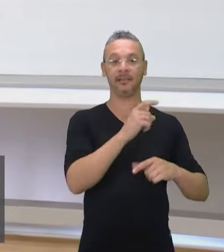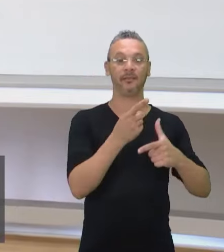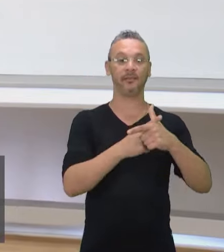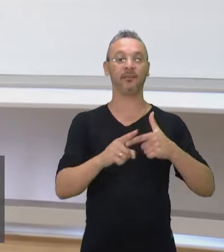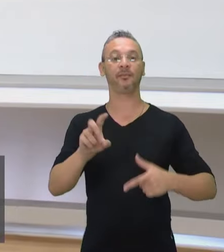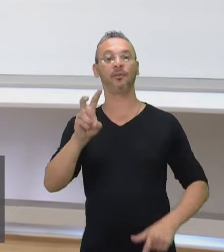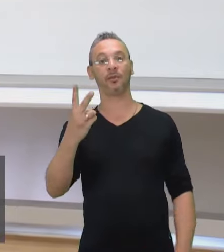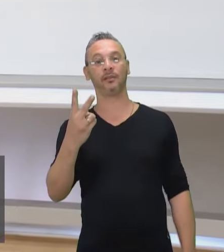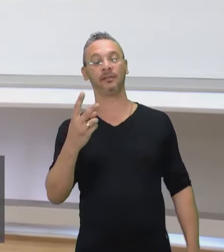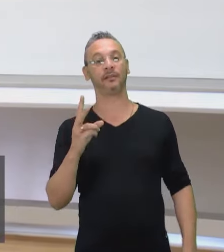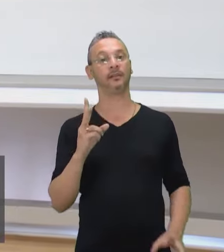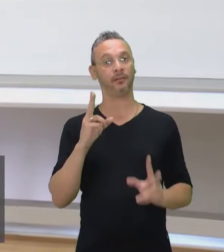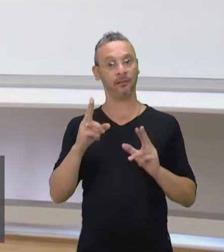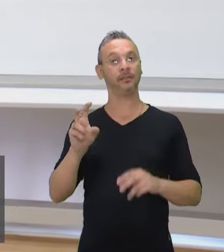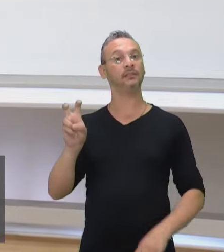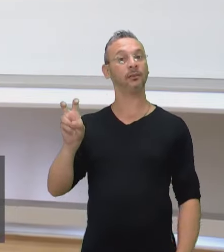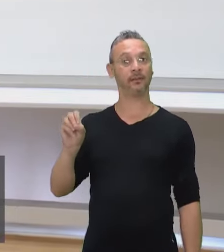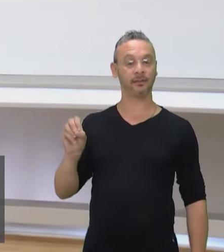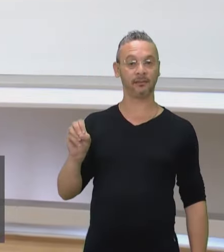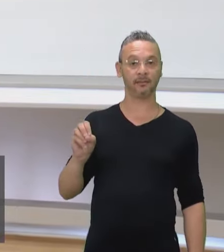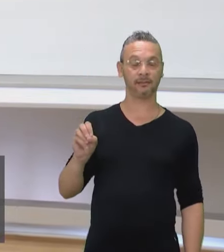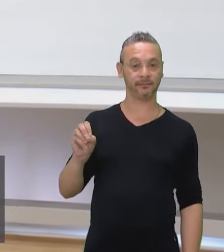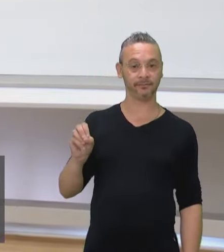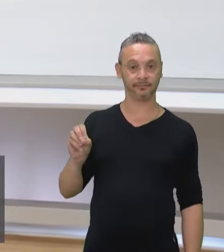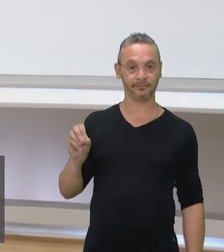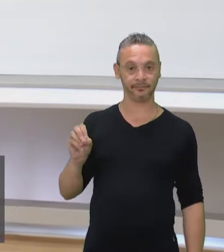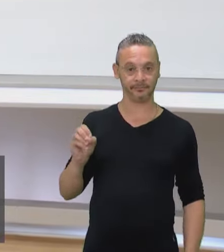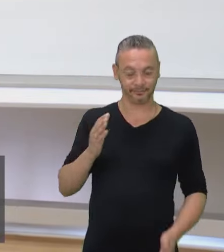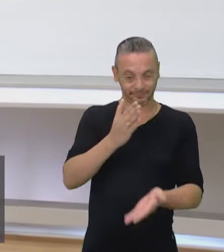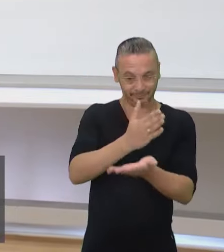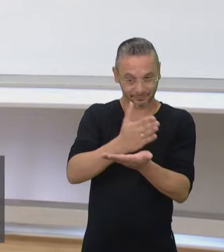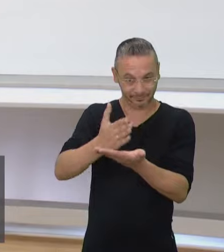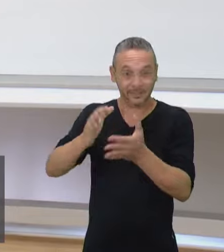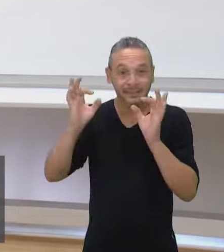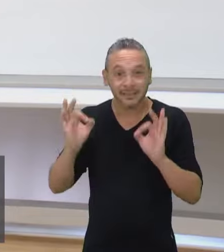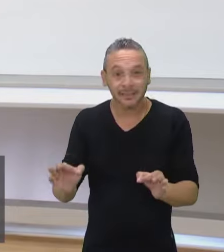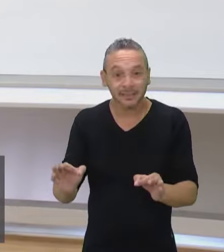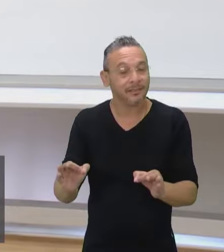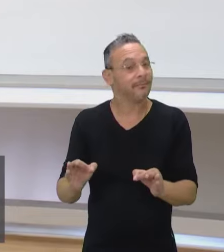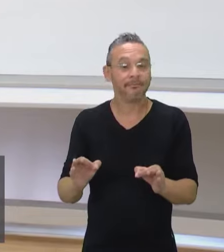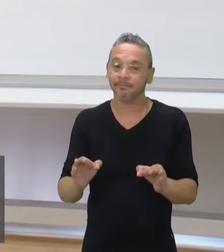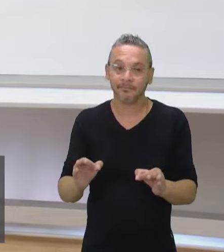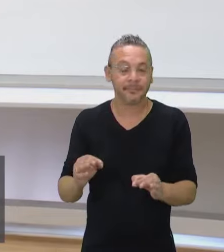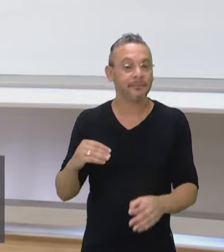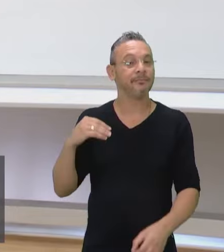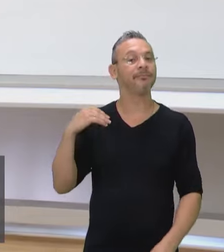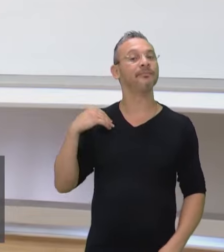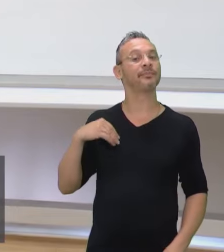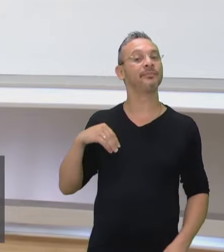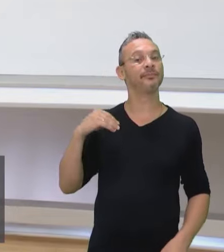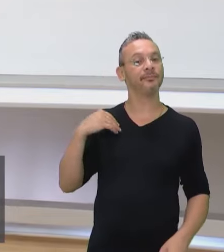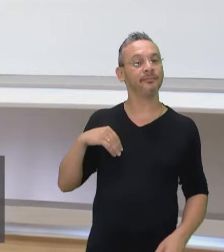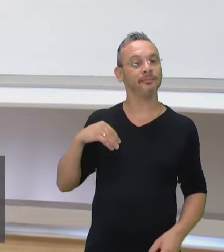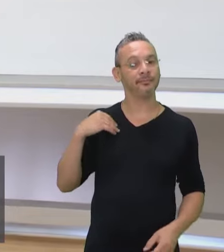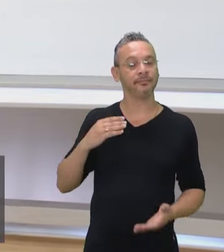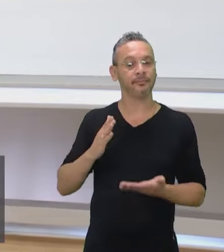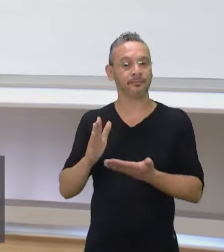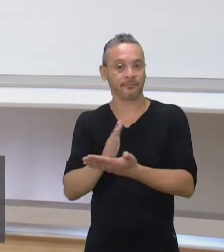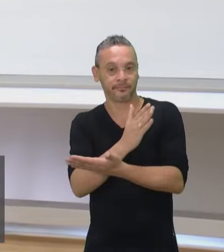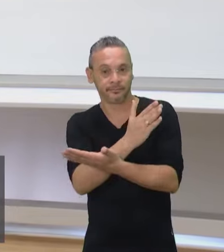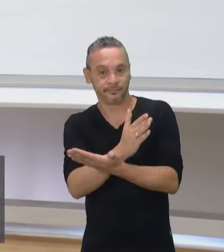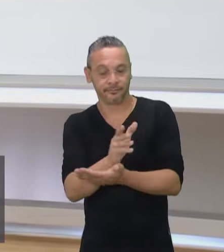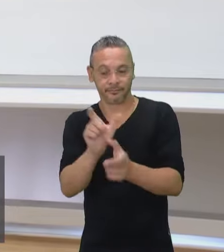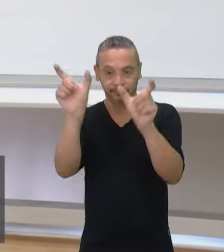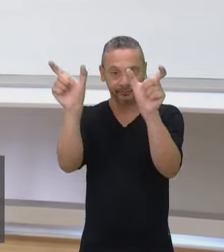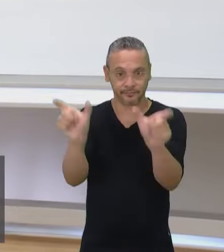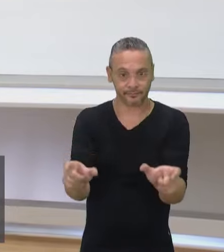2, 50. Então, a gente tem uma distribuição de renda? Não, a gente tem uma renda aí que é distribuída... Se a gente fosse contar por